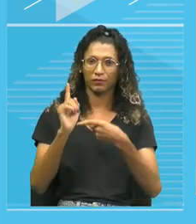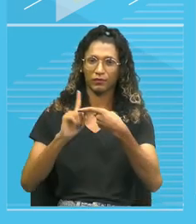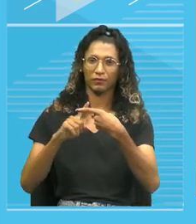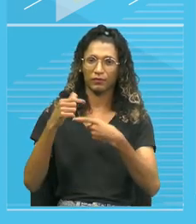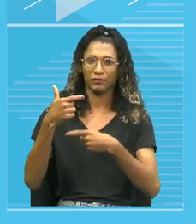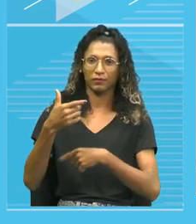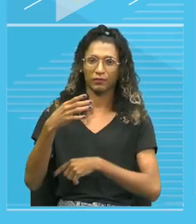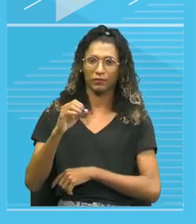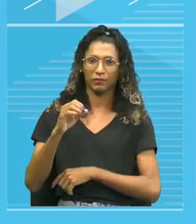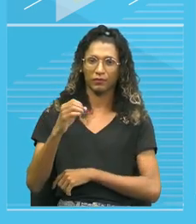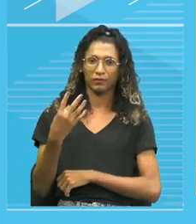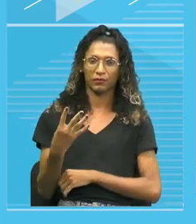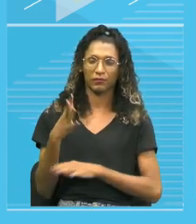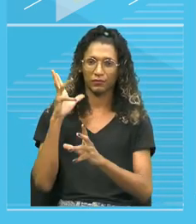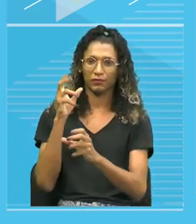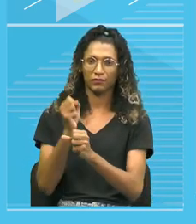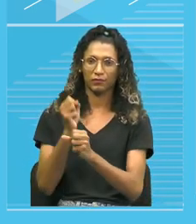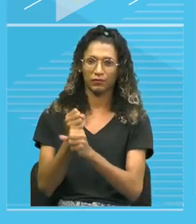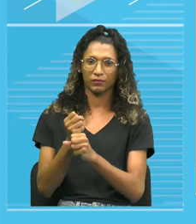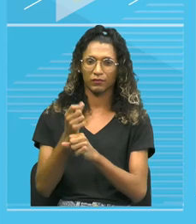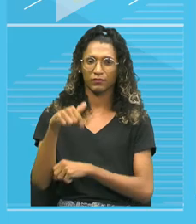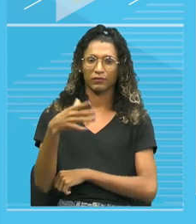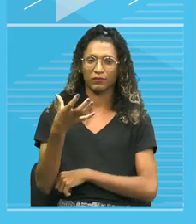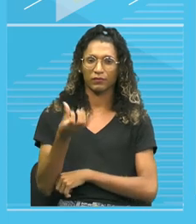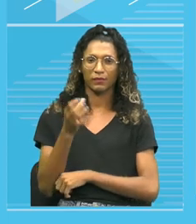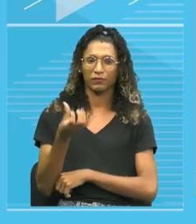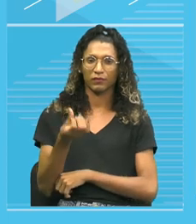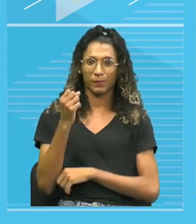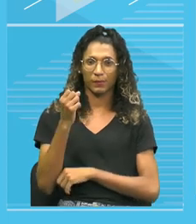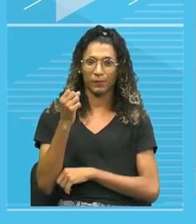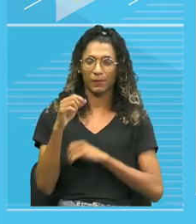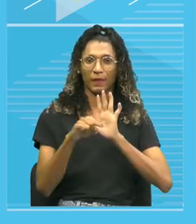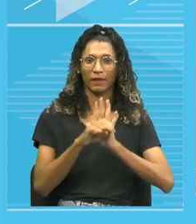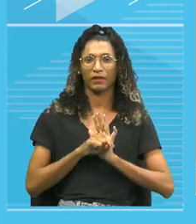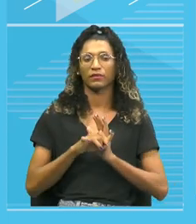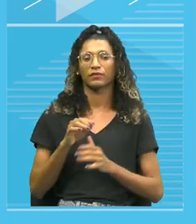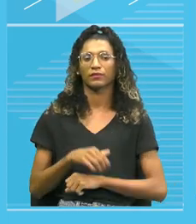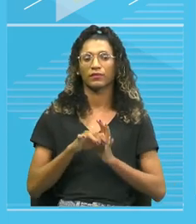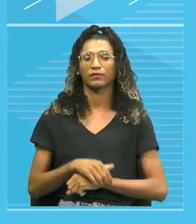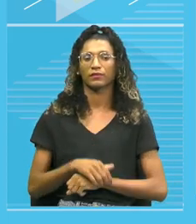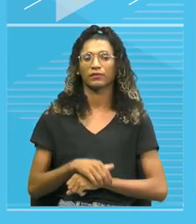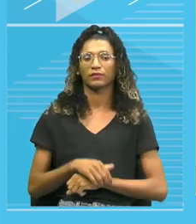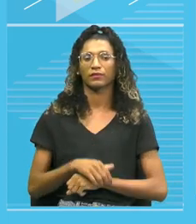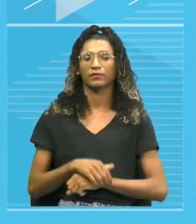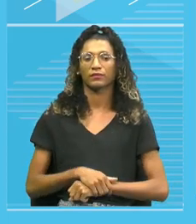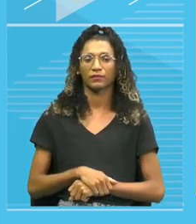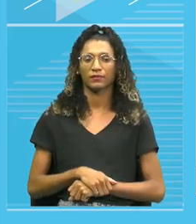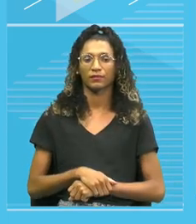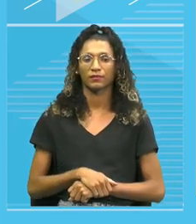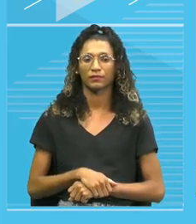204 fica 768 - 768